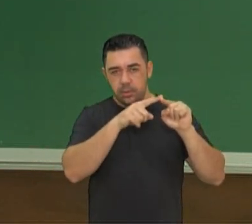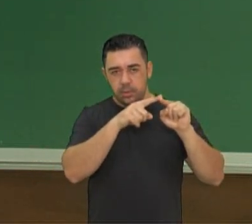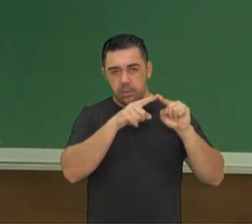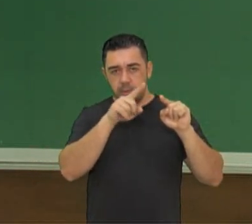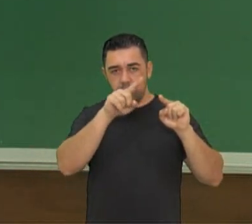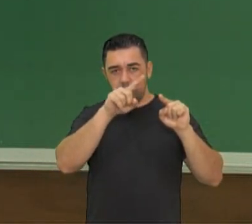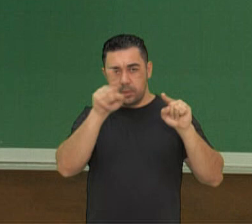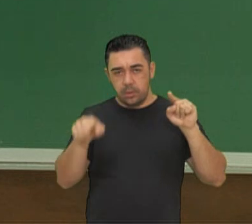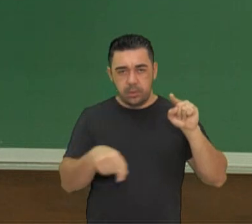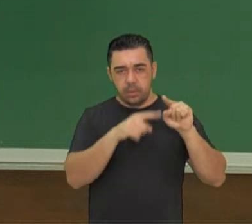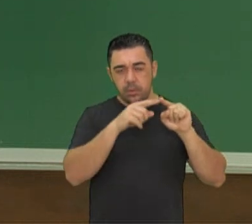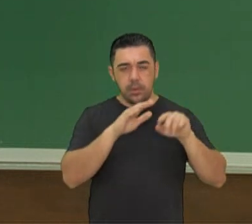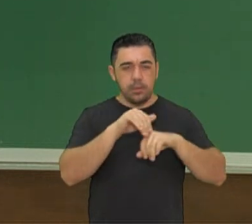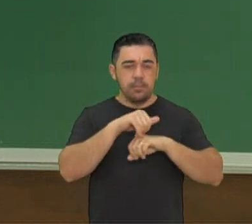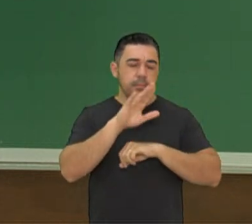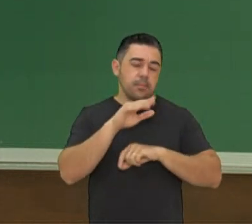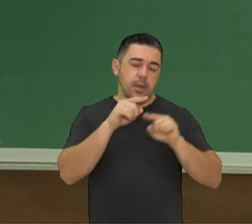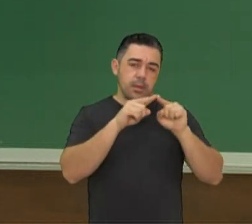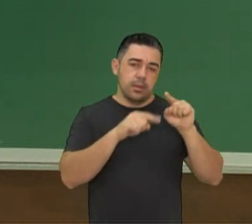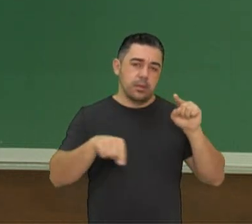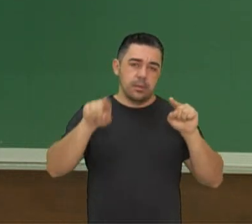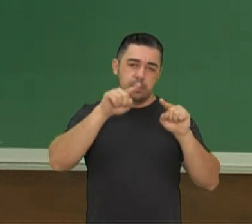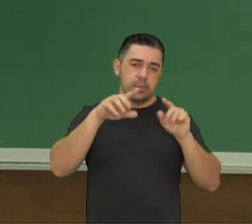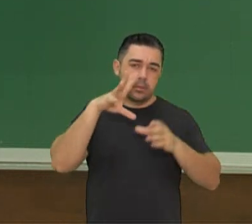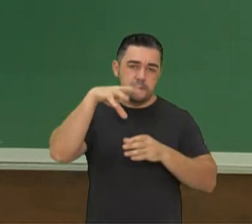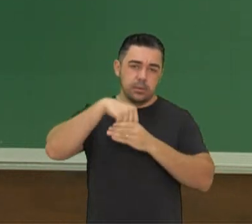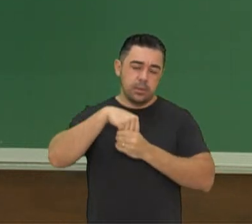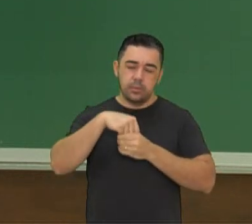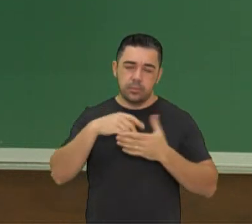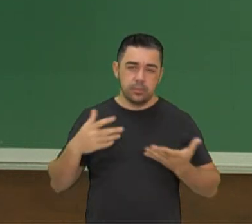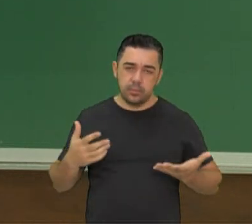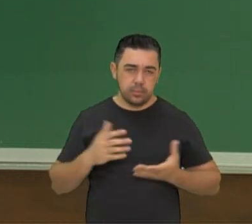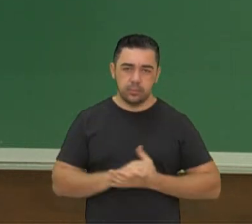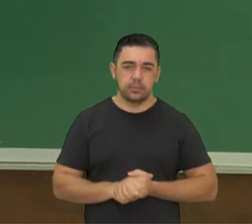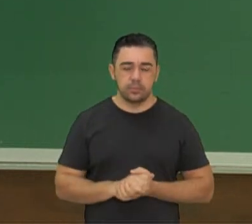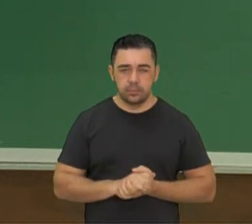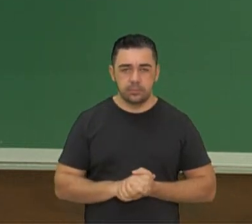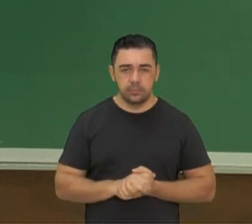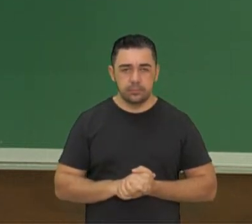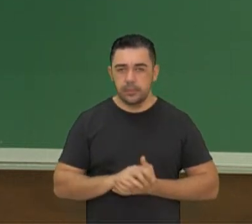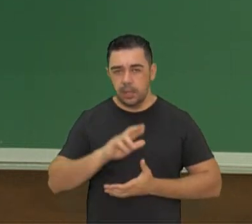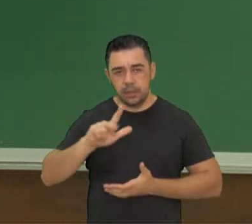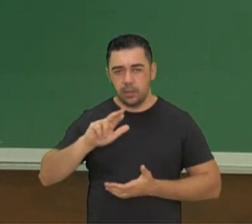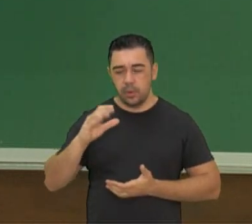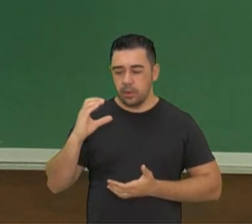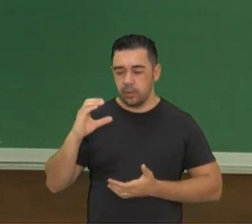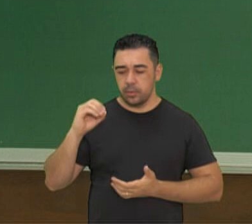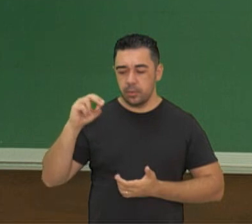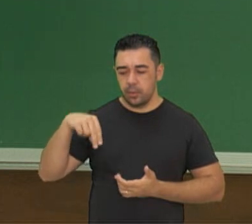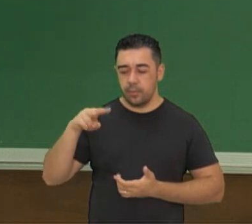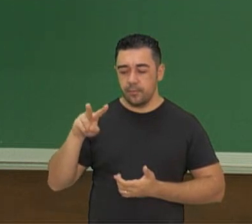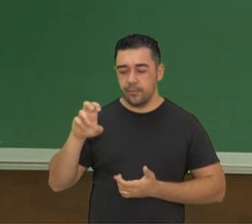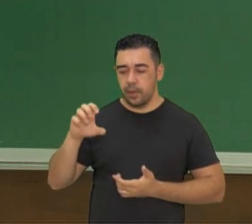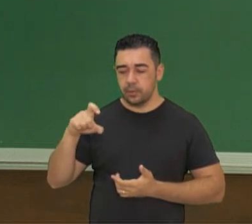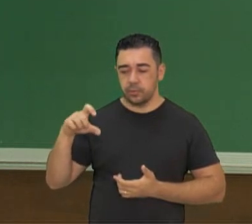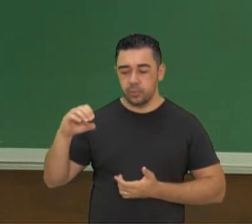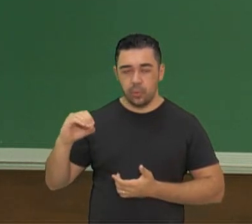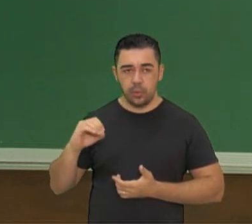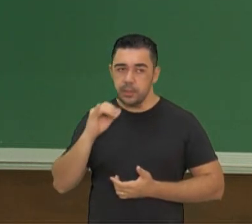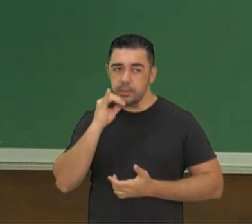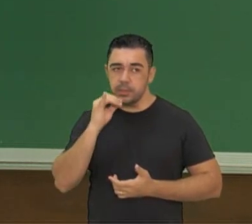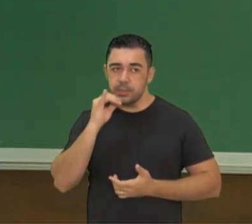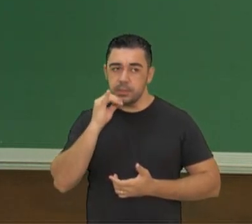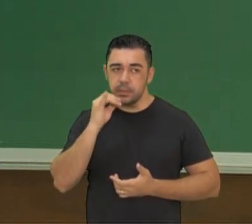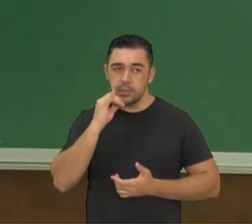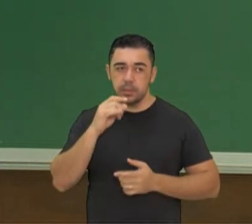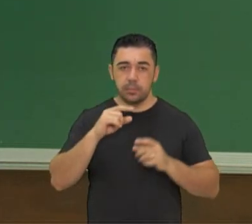que vai acontecer? Ele vai cortar por dentro o polígono. Então, ele não é convexo. Isso não acontece aqui, por exemplo. Ó. Se